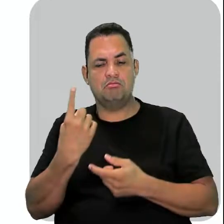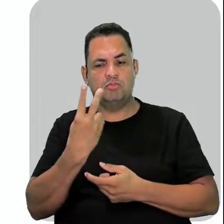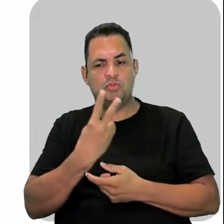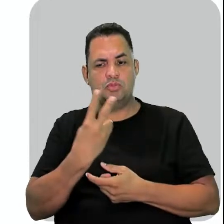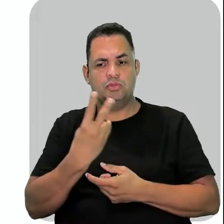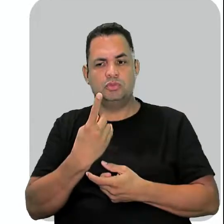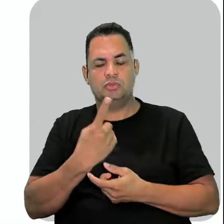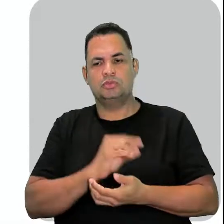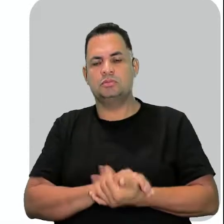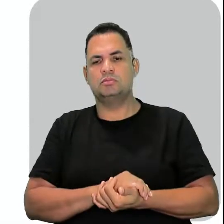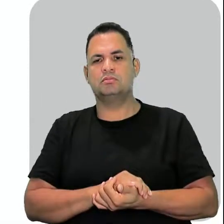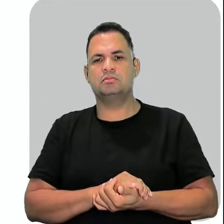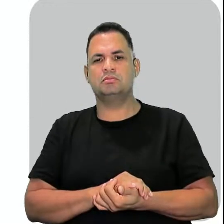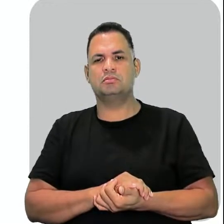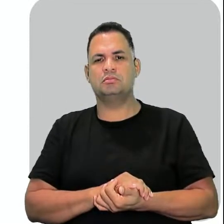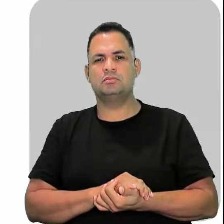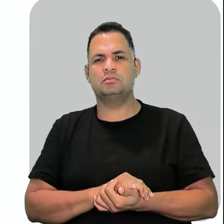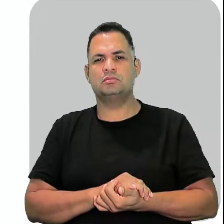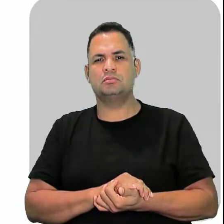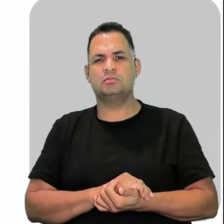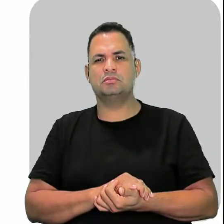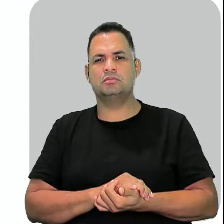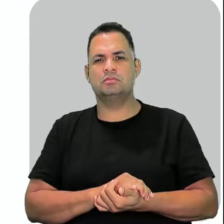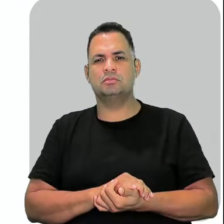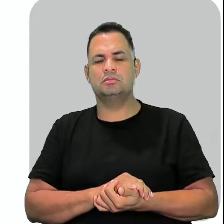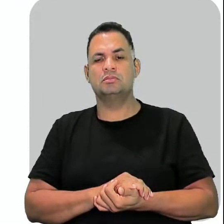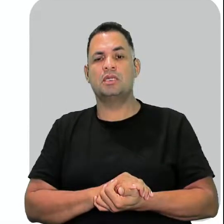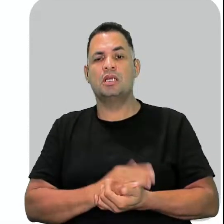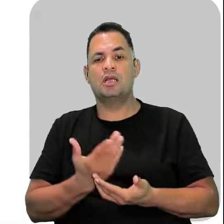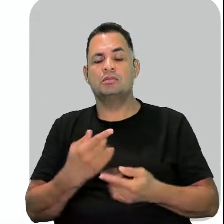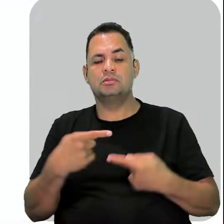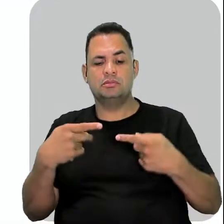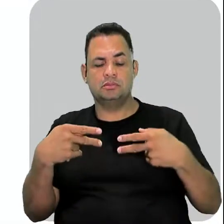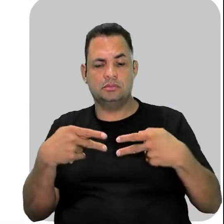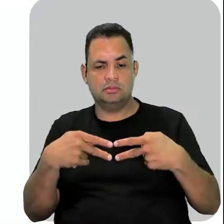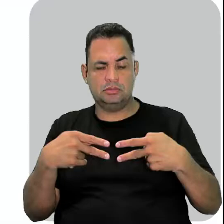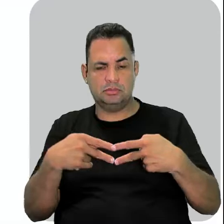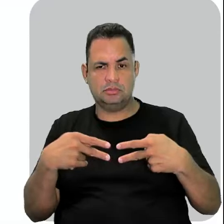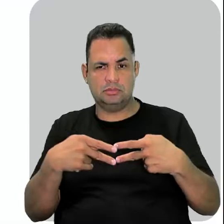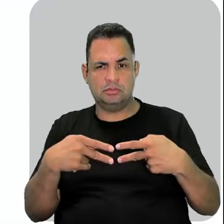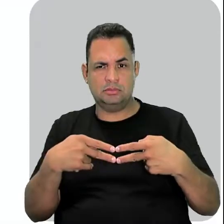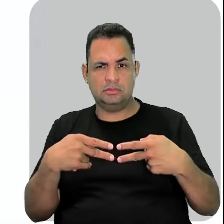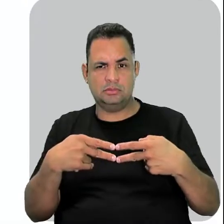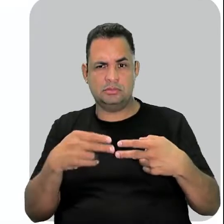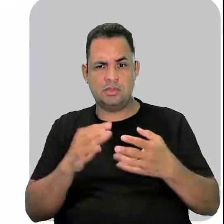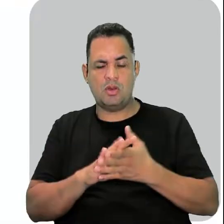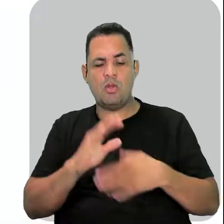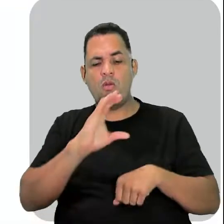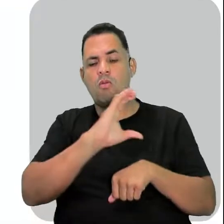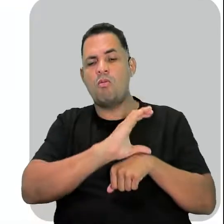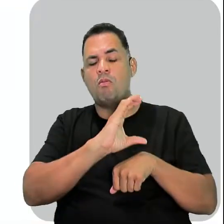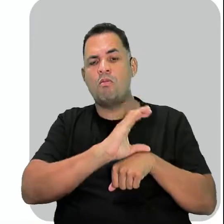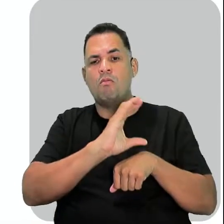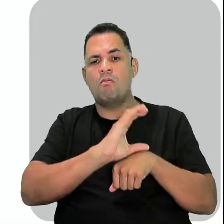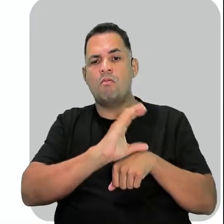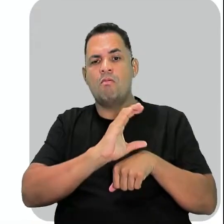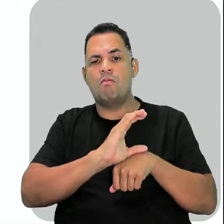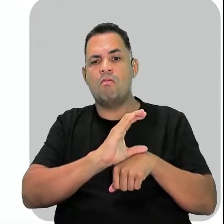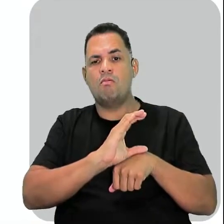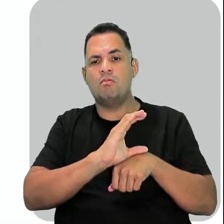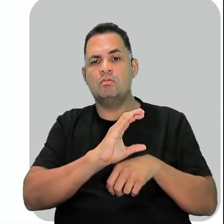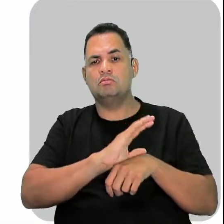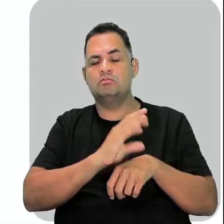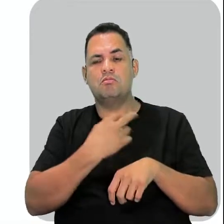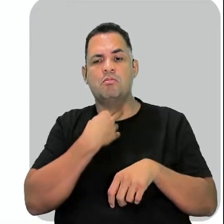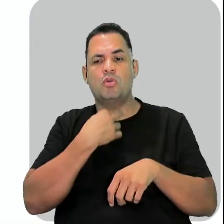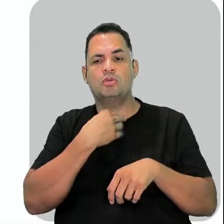isso ou retirar ele. É exatamente assim que a ligação dupla entre os dois carbonos vai estar agindo. Ela não vai permitir que o